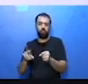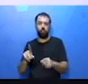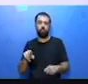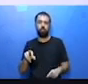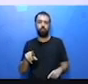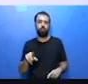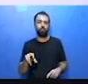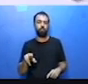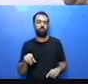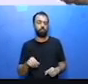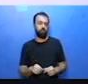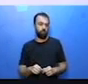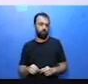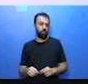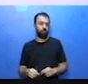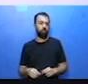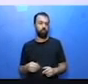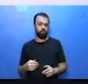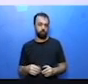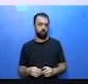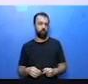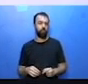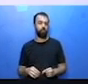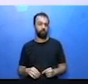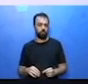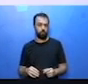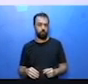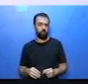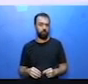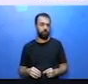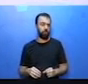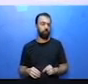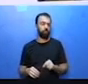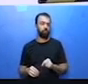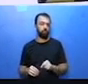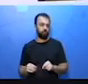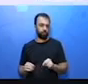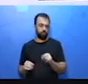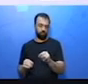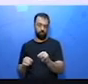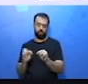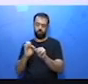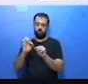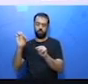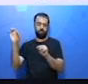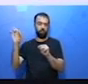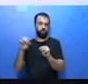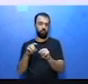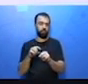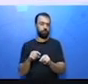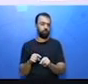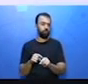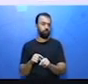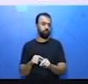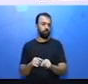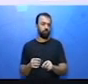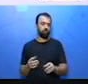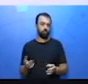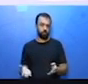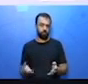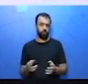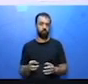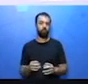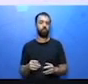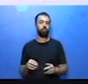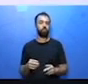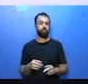aqui e assim por diante. Então, todo raio tem o mesmo tamanho, tá? É daí da onde que vem o raio